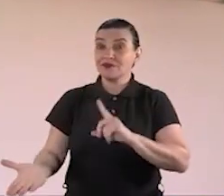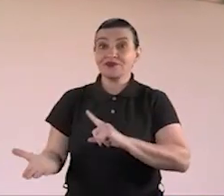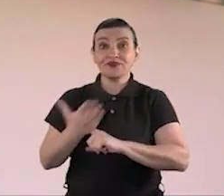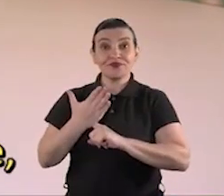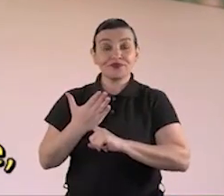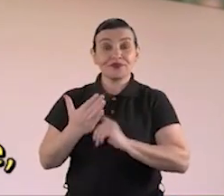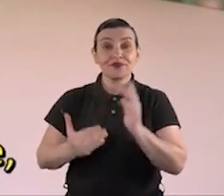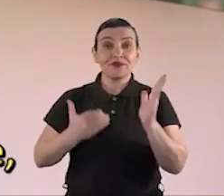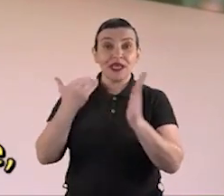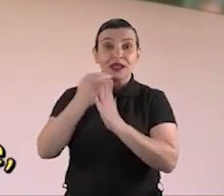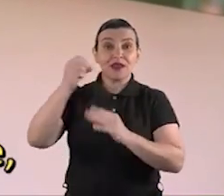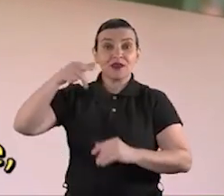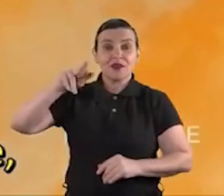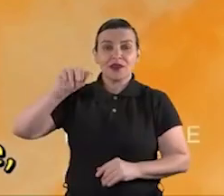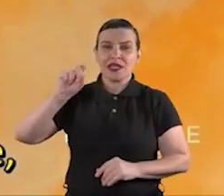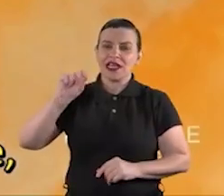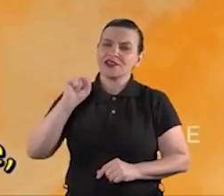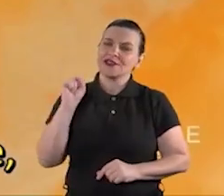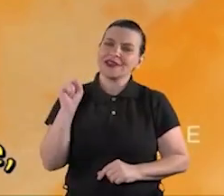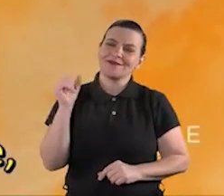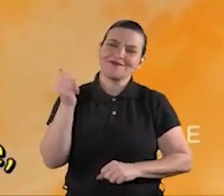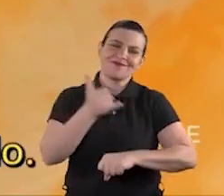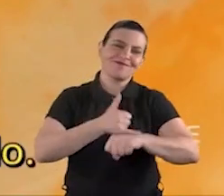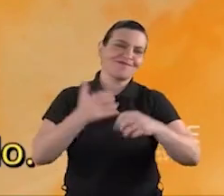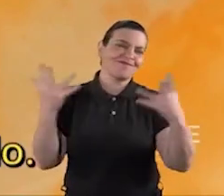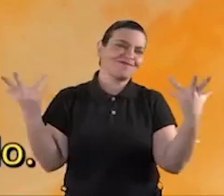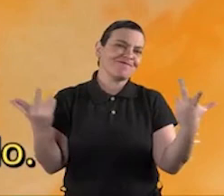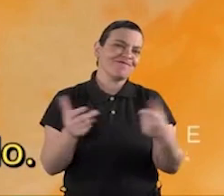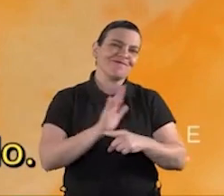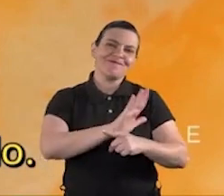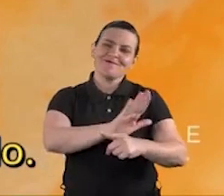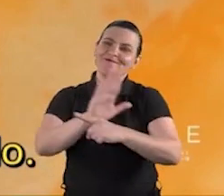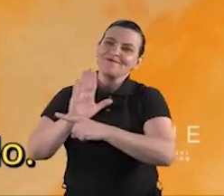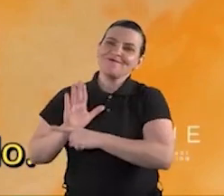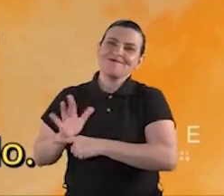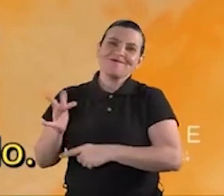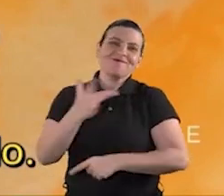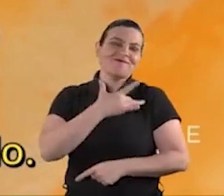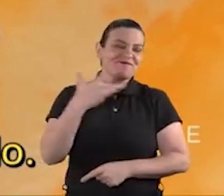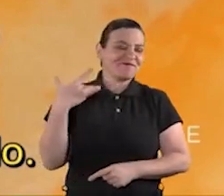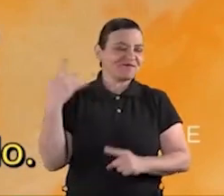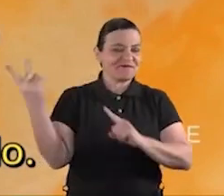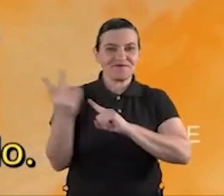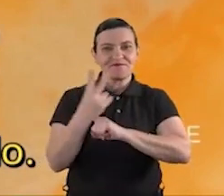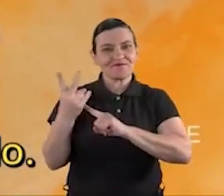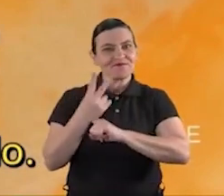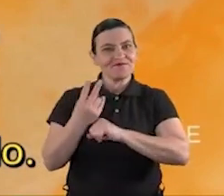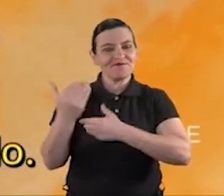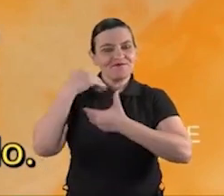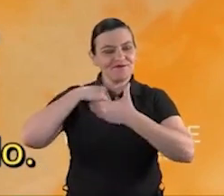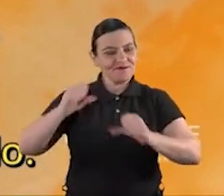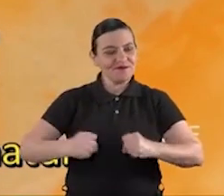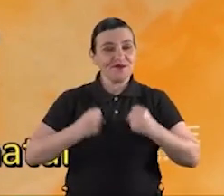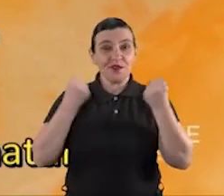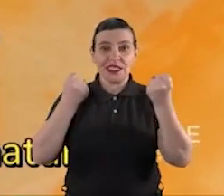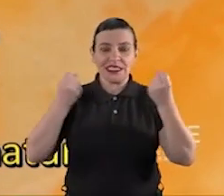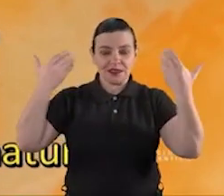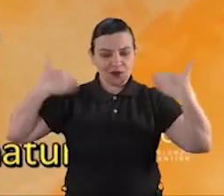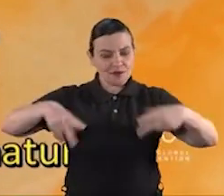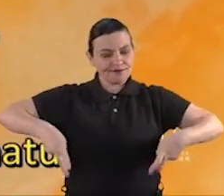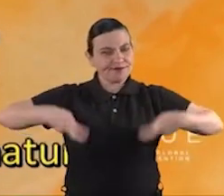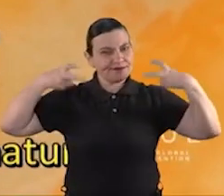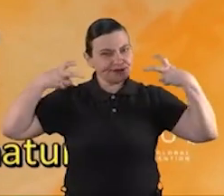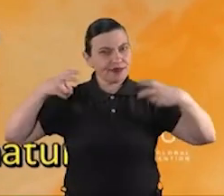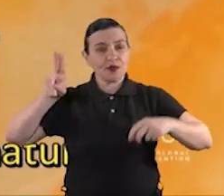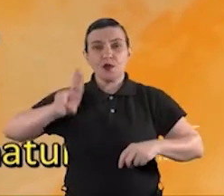um Garde é um óleo maravilhoso que pode ajudar no ciclo de imunidade previnindo fortalecendo e respondendo